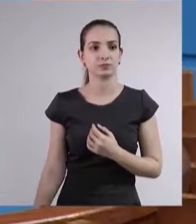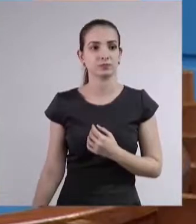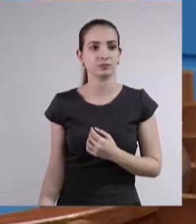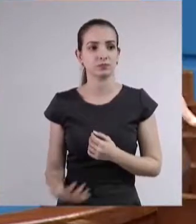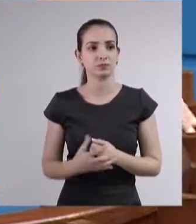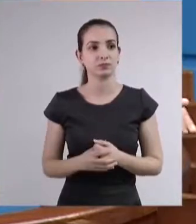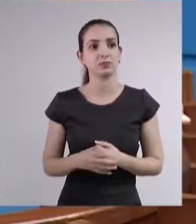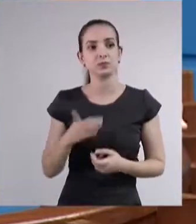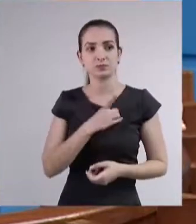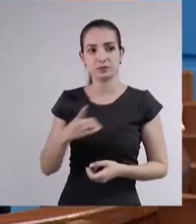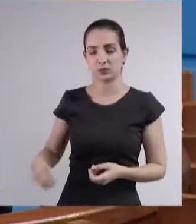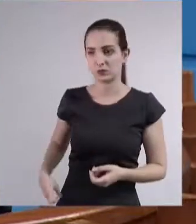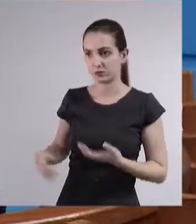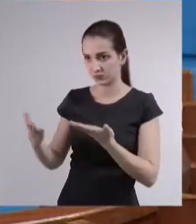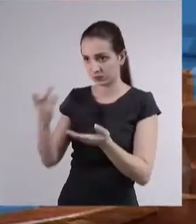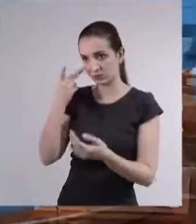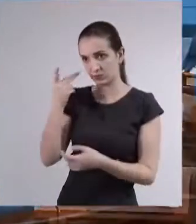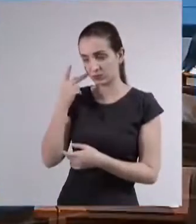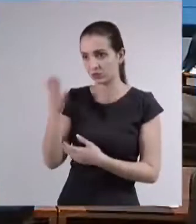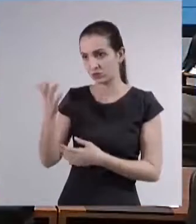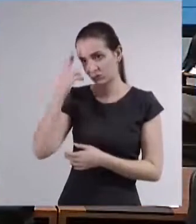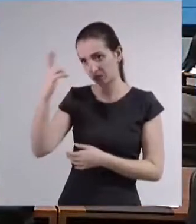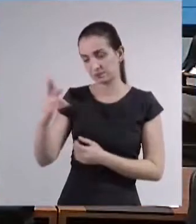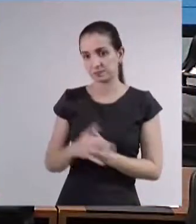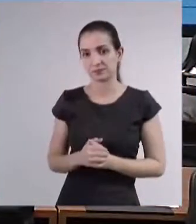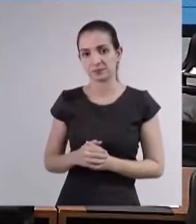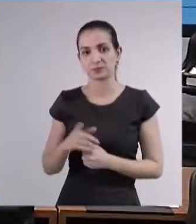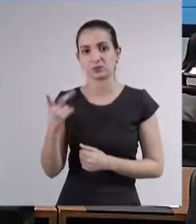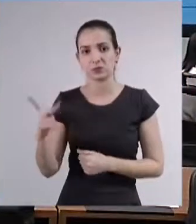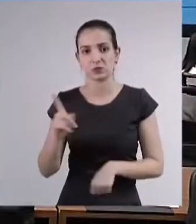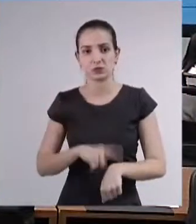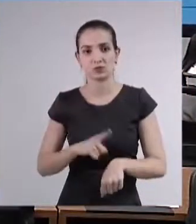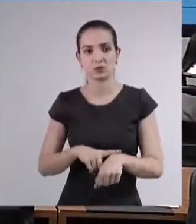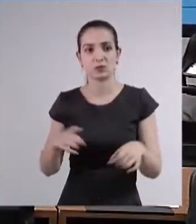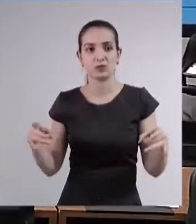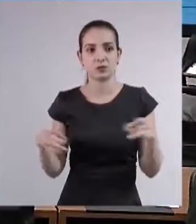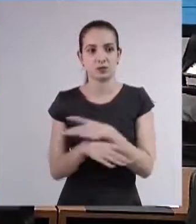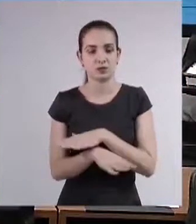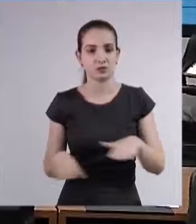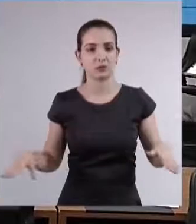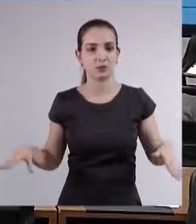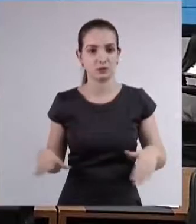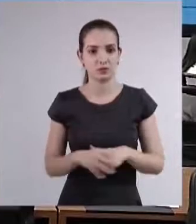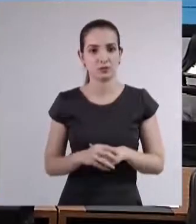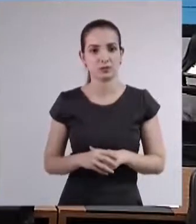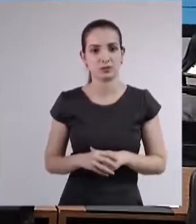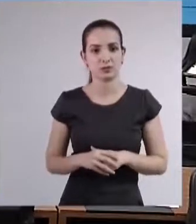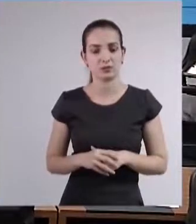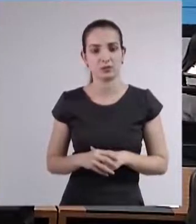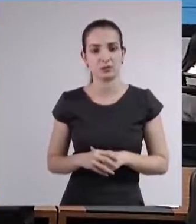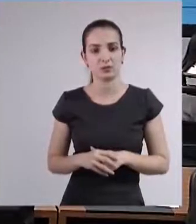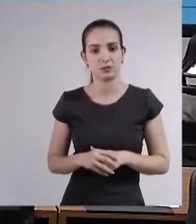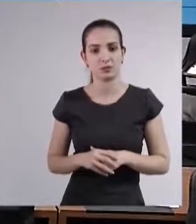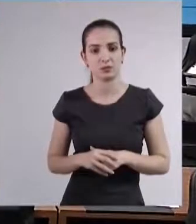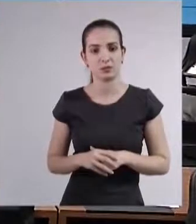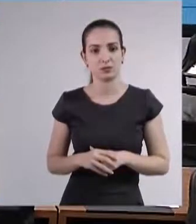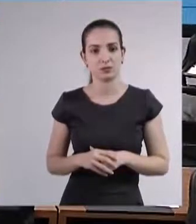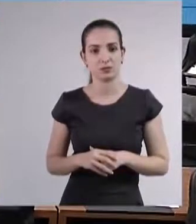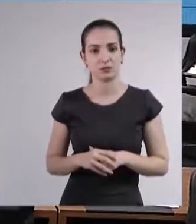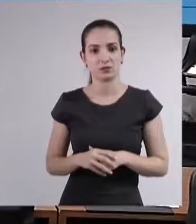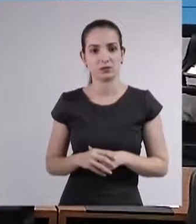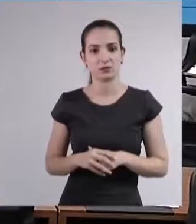Deputado Pedro Kemp, Vossa Excelência informa que o seu tempo esgotou. Quem é o próximo inscrito, senhor presidente?